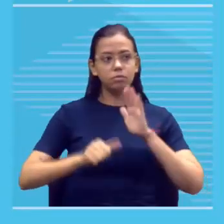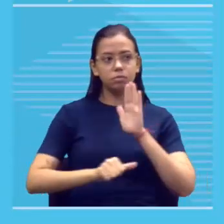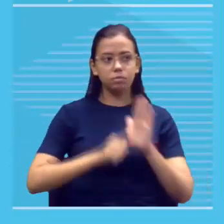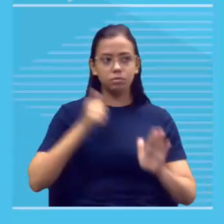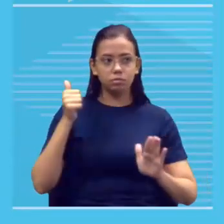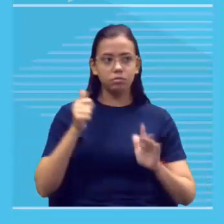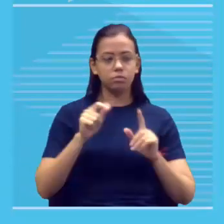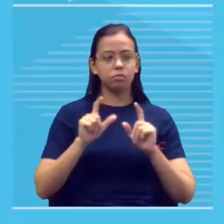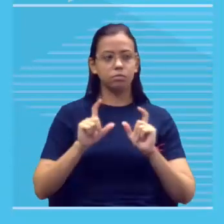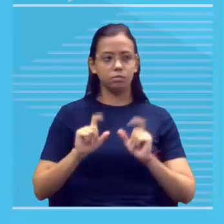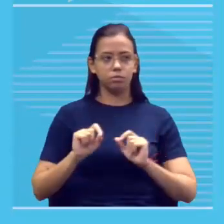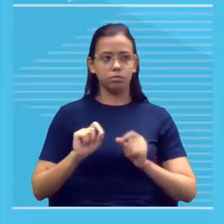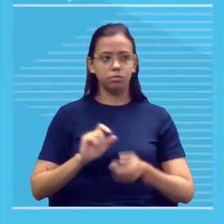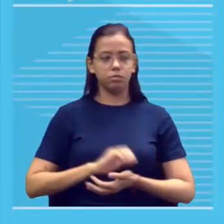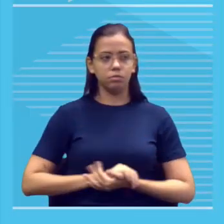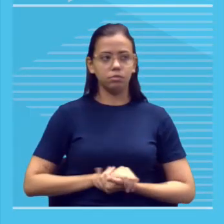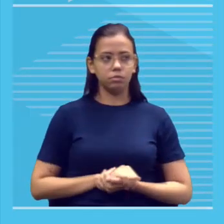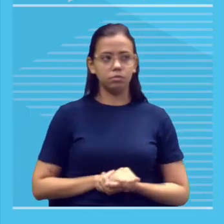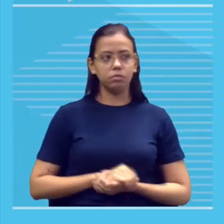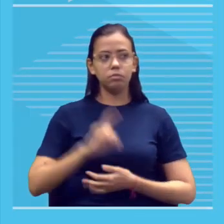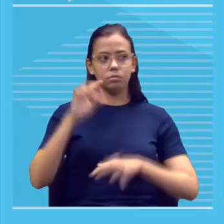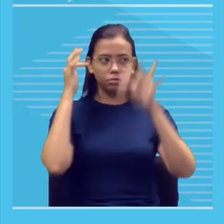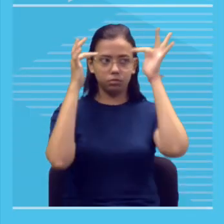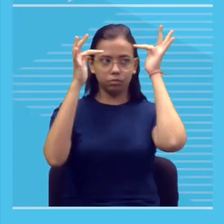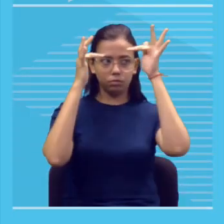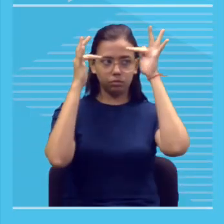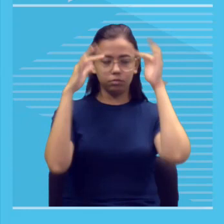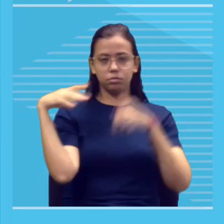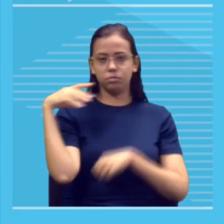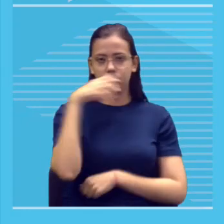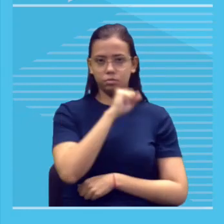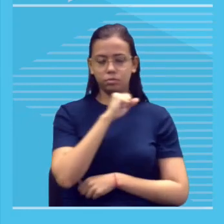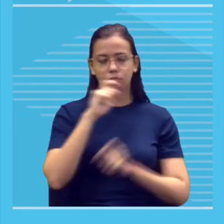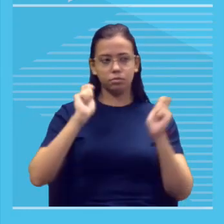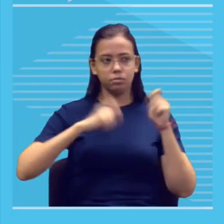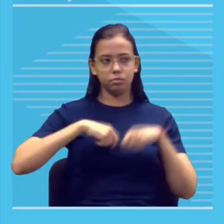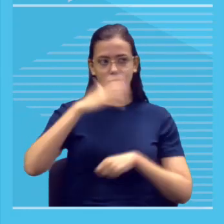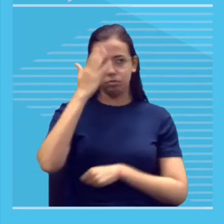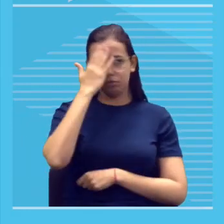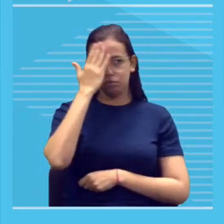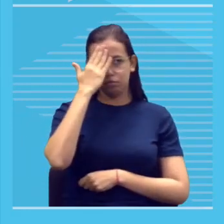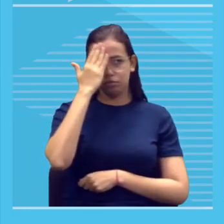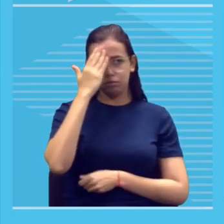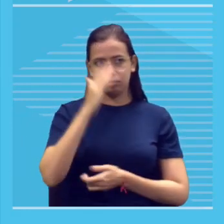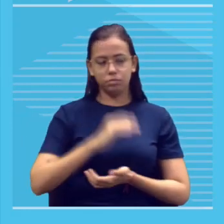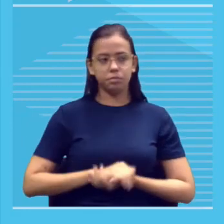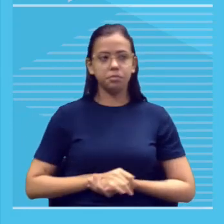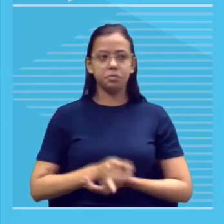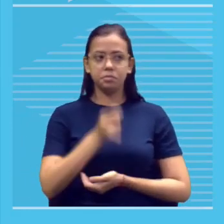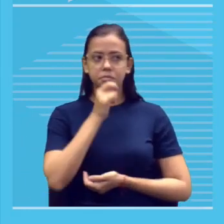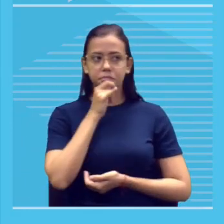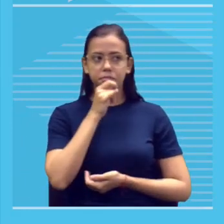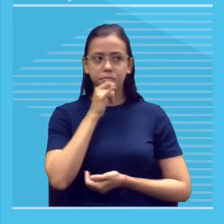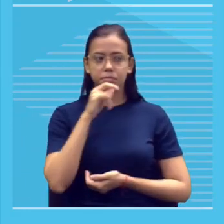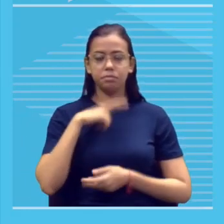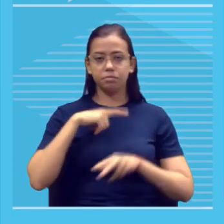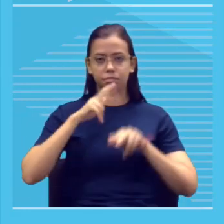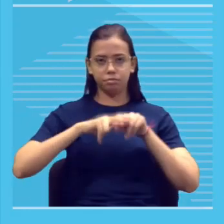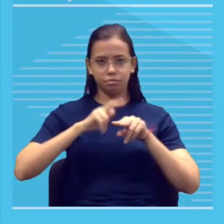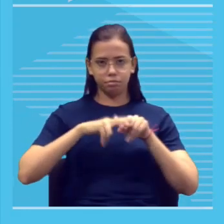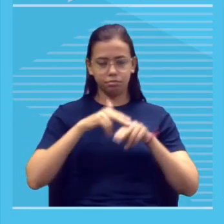o que causa primeira bom filosofia rápido para entendermos Aqui nós temos uma cadeira